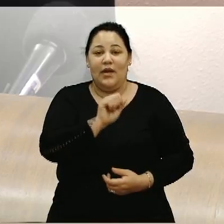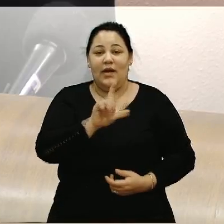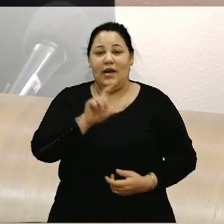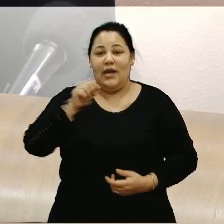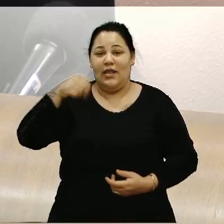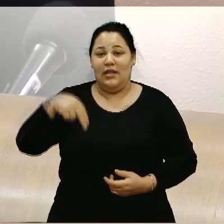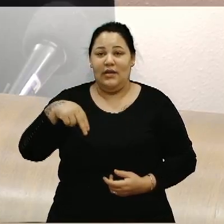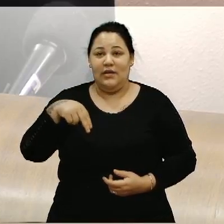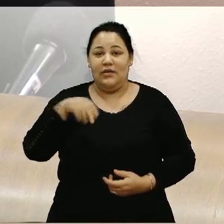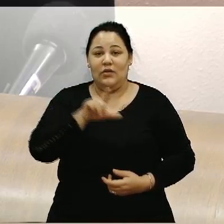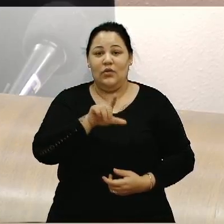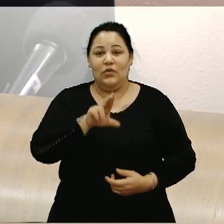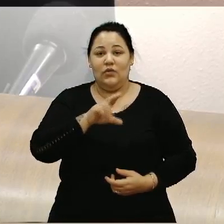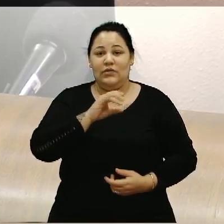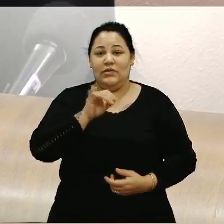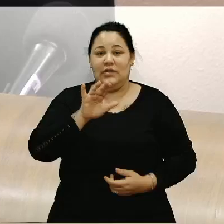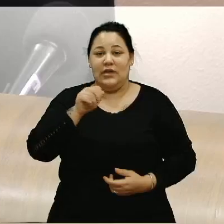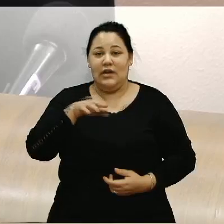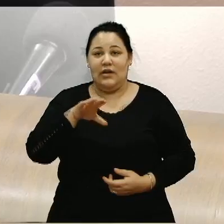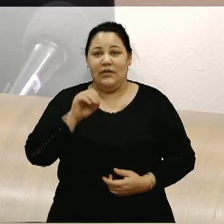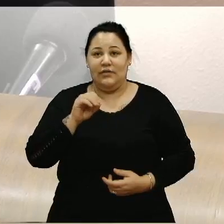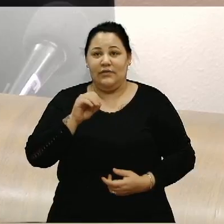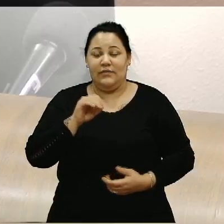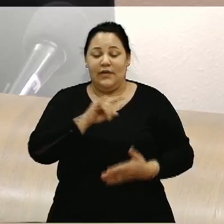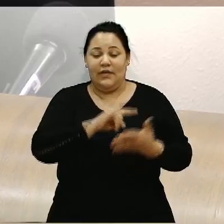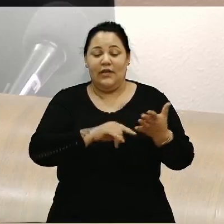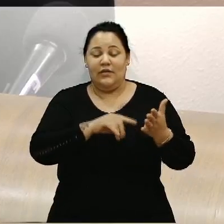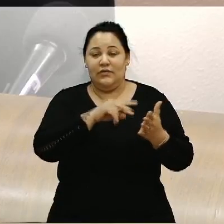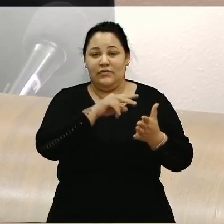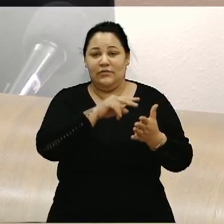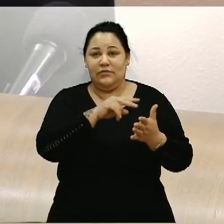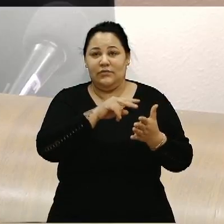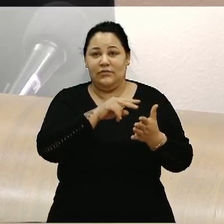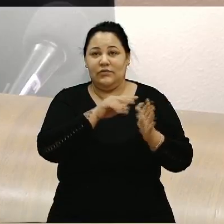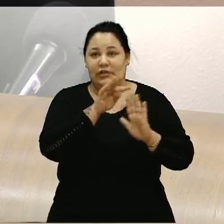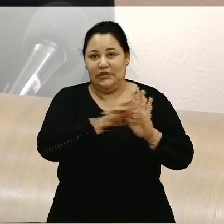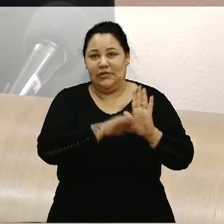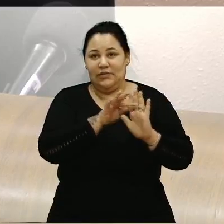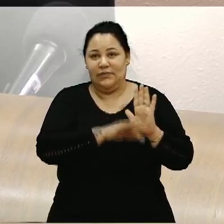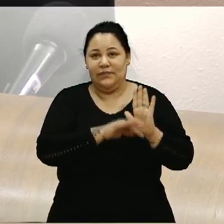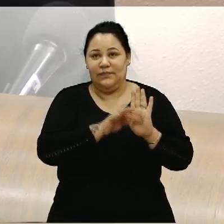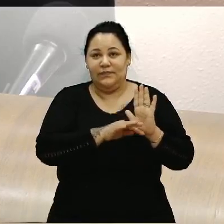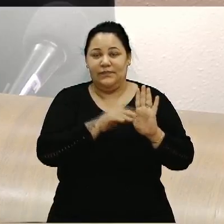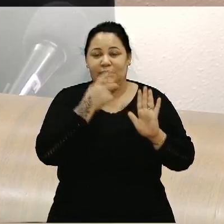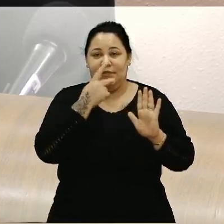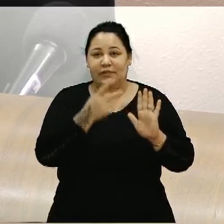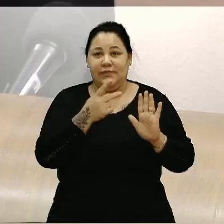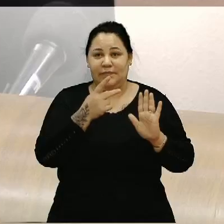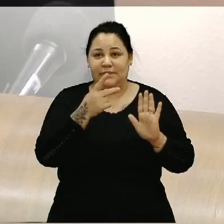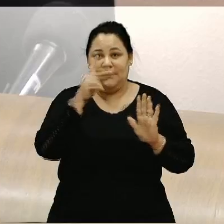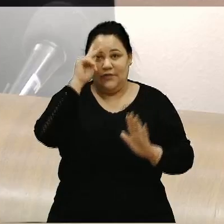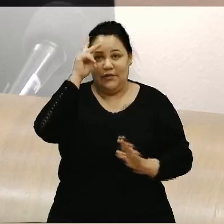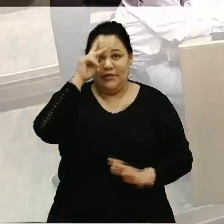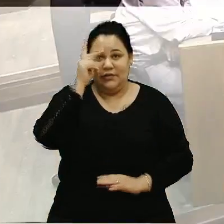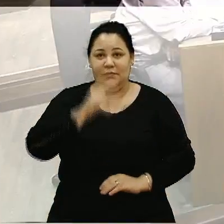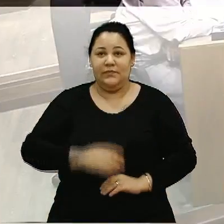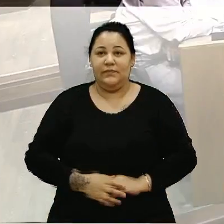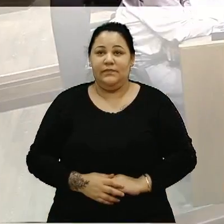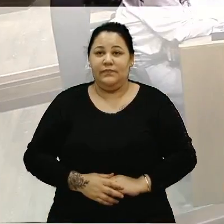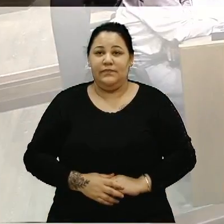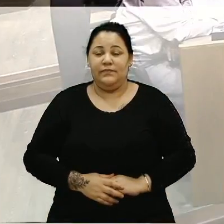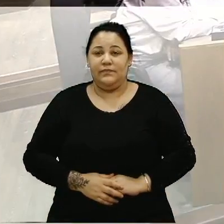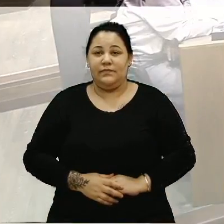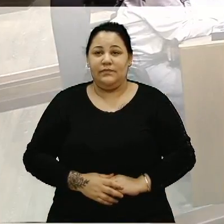Luciano Ruschel. Relator é o vereador Velocino Ues. Com a palavra o relator para a leitura do parecer.